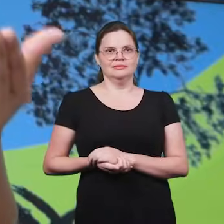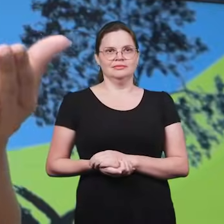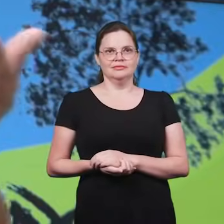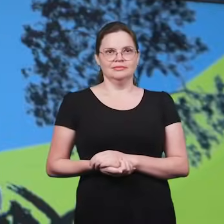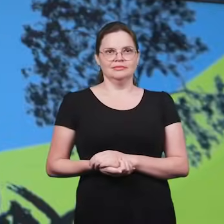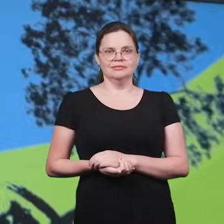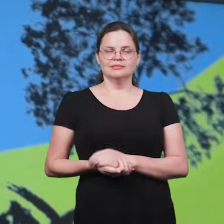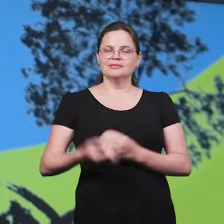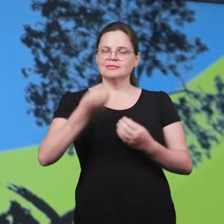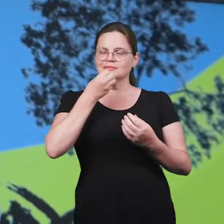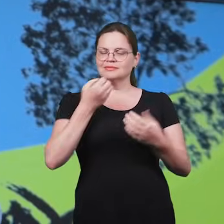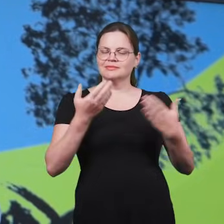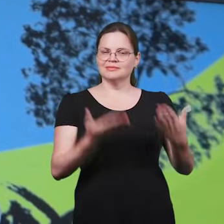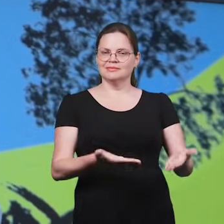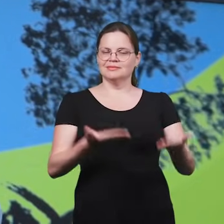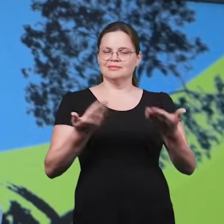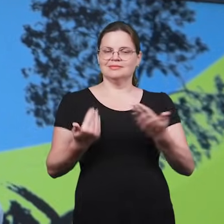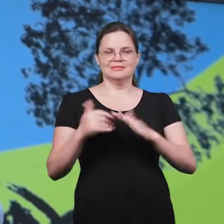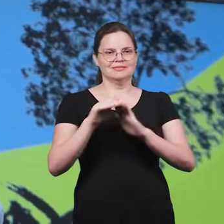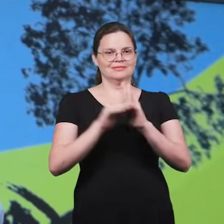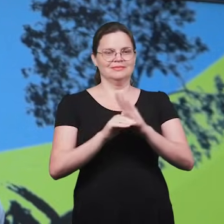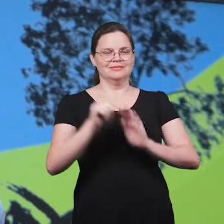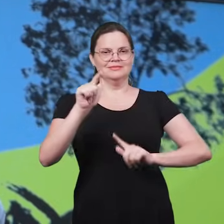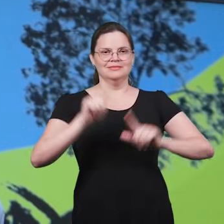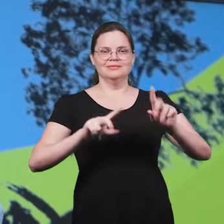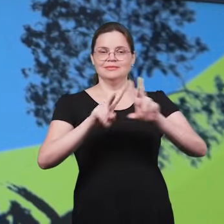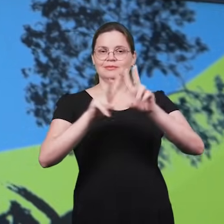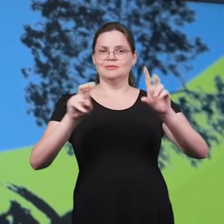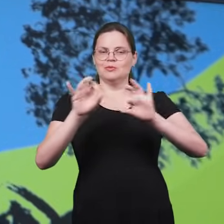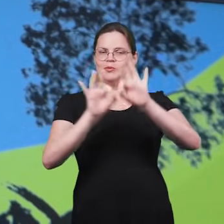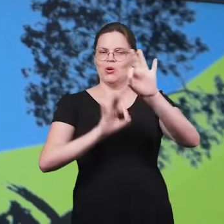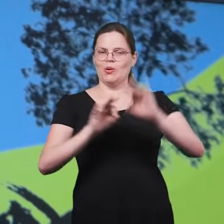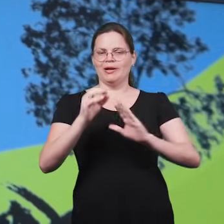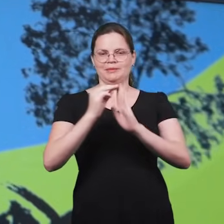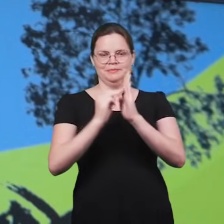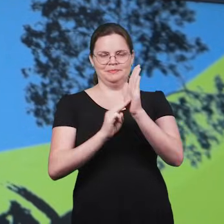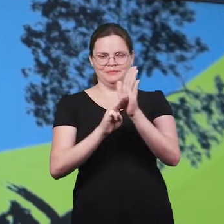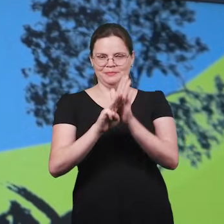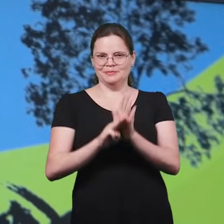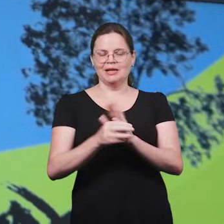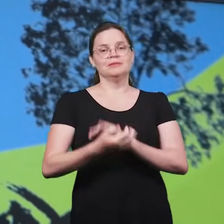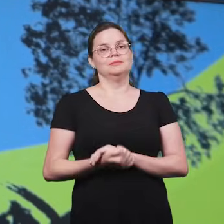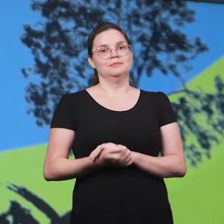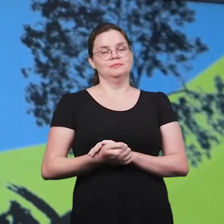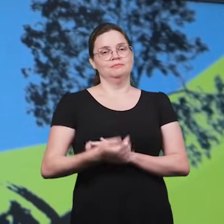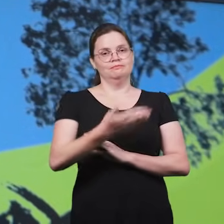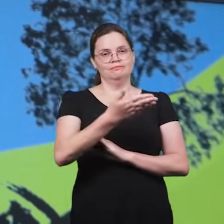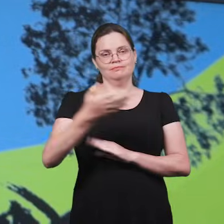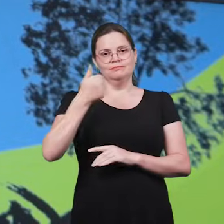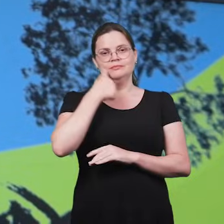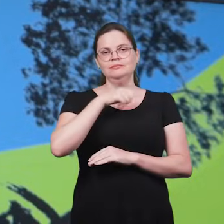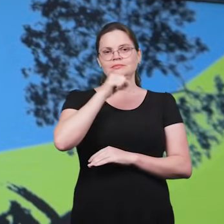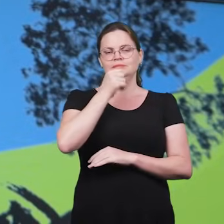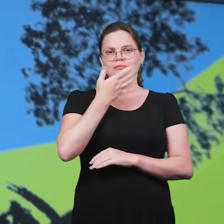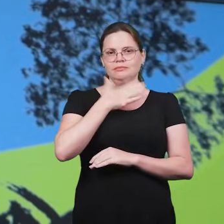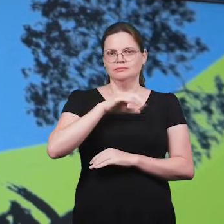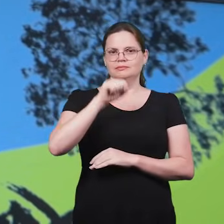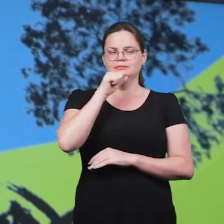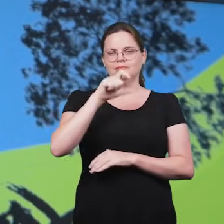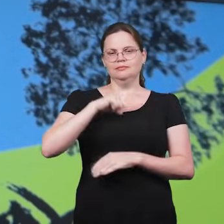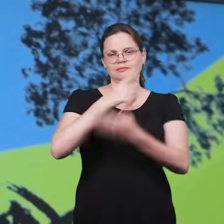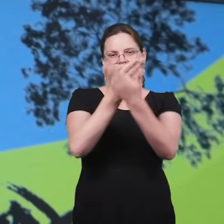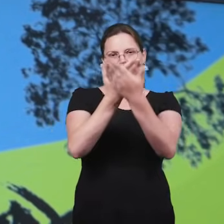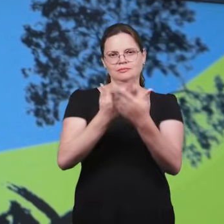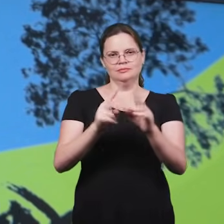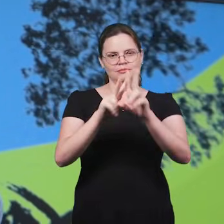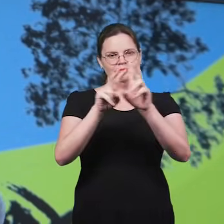Seja bem-vindo ao programa Organização e Método, Paz com base bíblica e científica. Esse é o